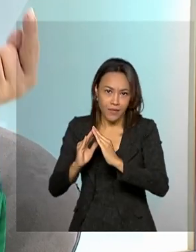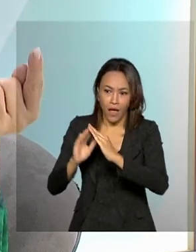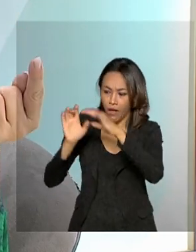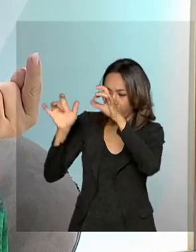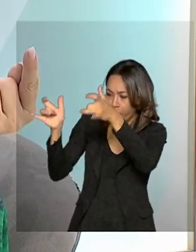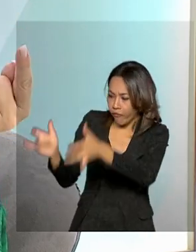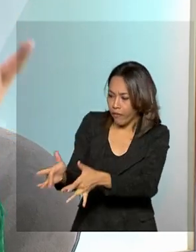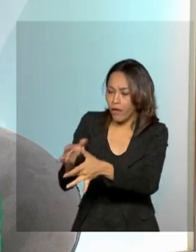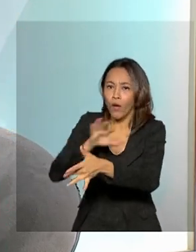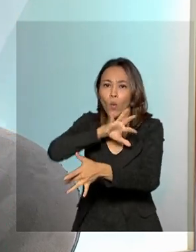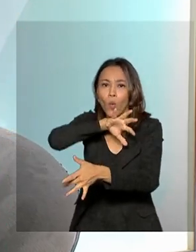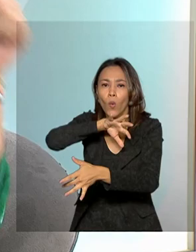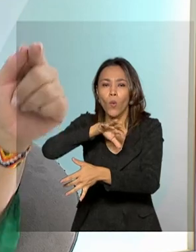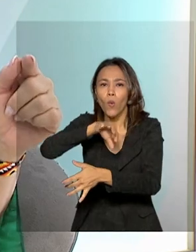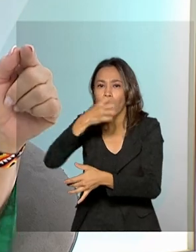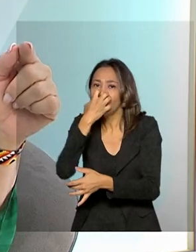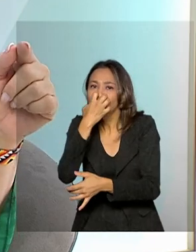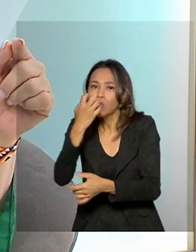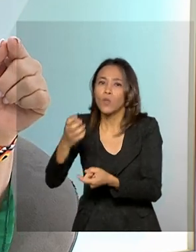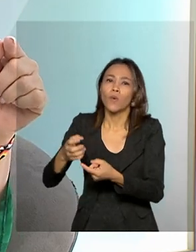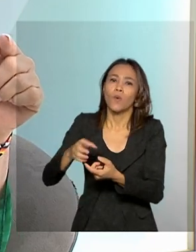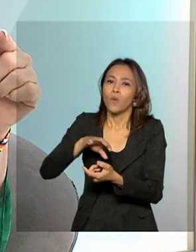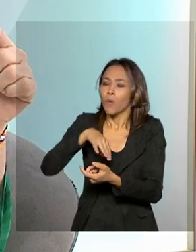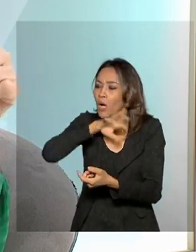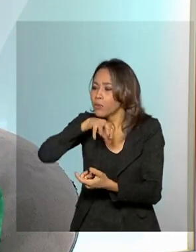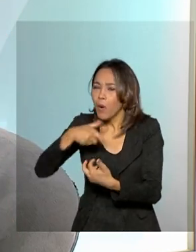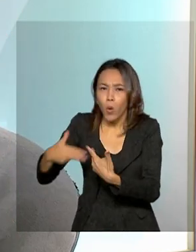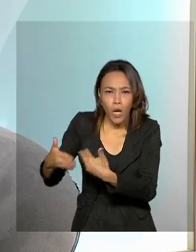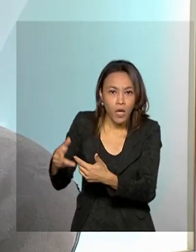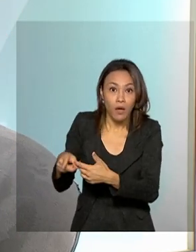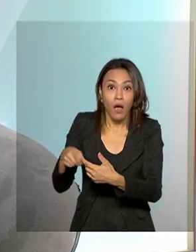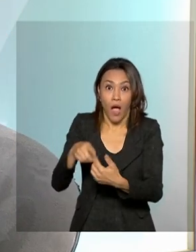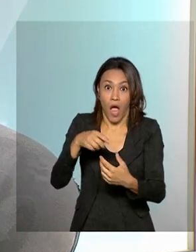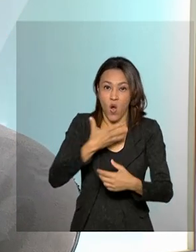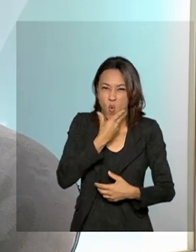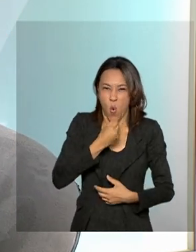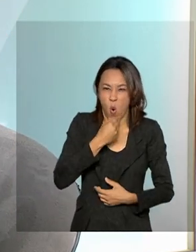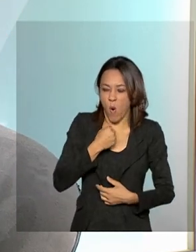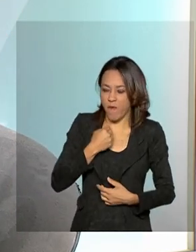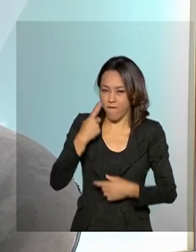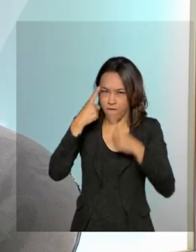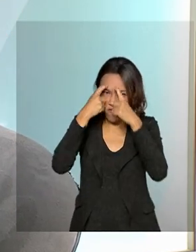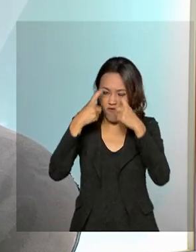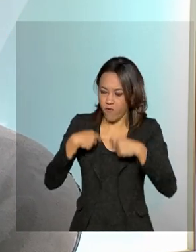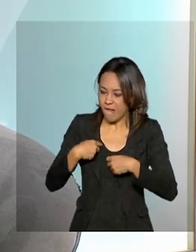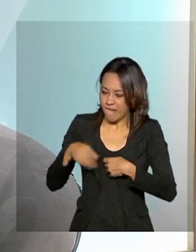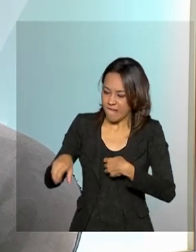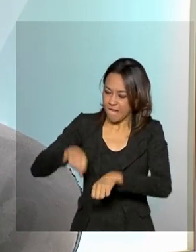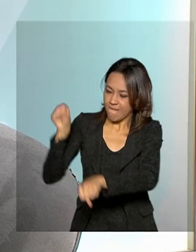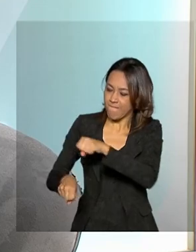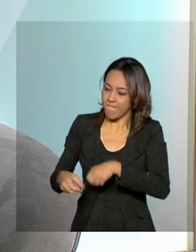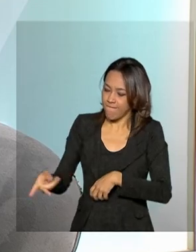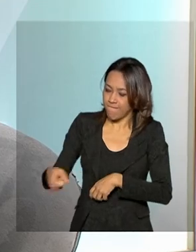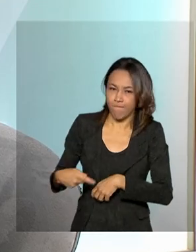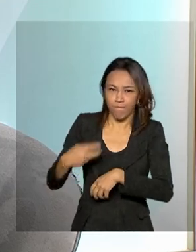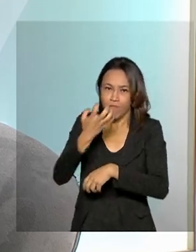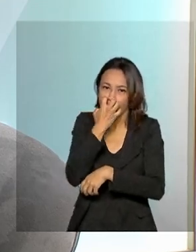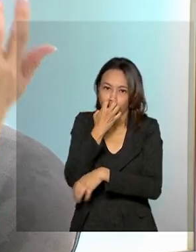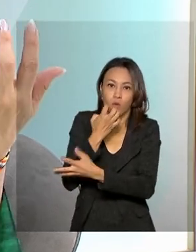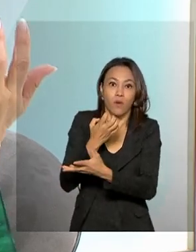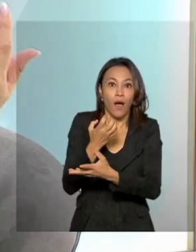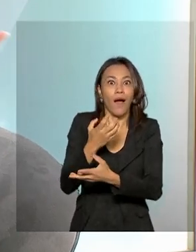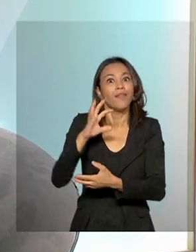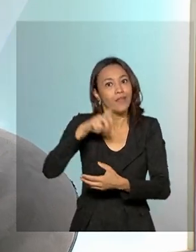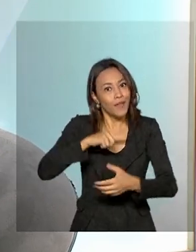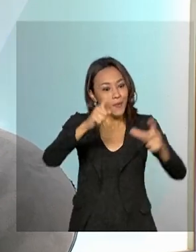ou o pet dela lá, o agressor vai machucar o animal. Então, dentro da Casa da Mulher Brasileira, a gente também tem agora um espaço para o pet.